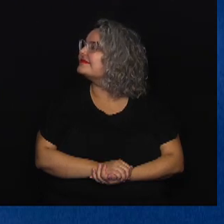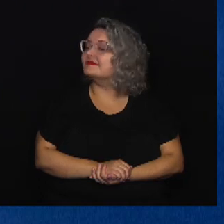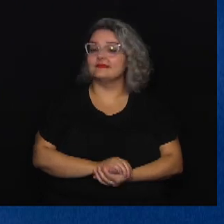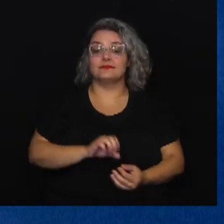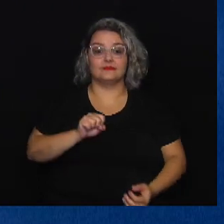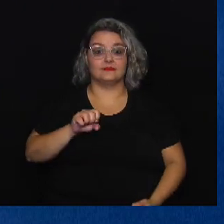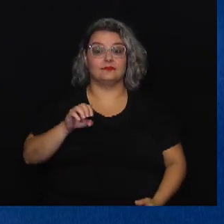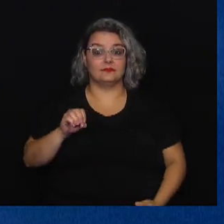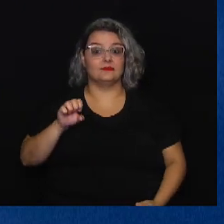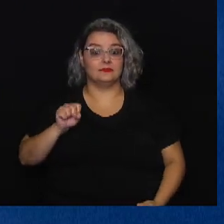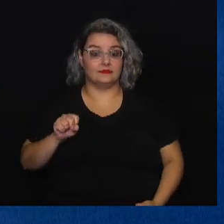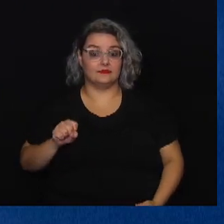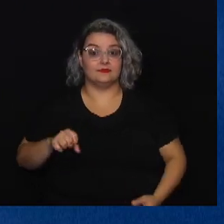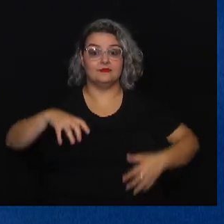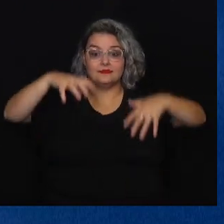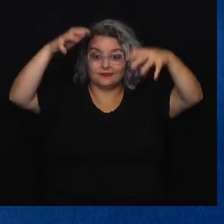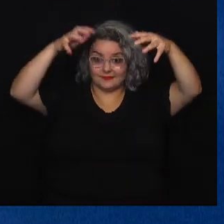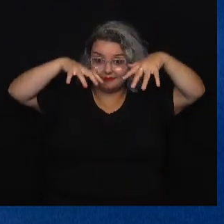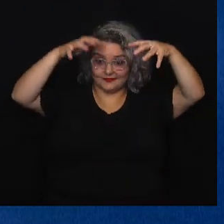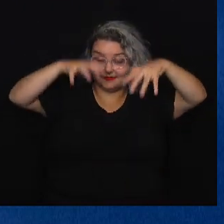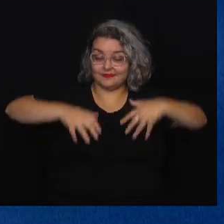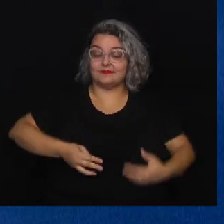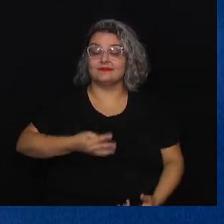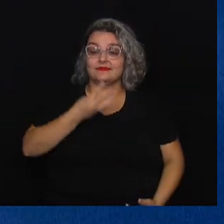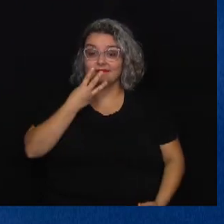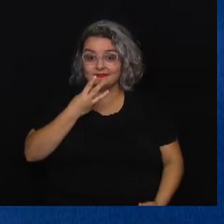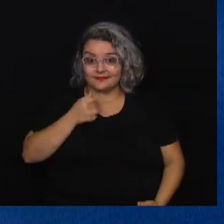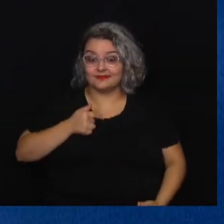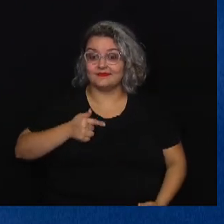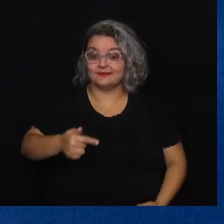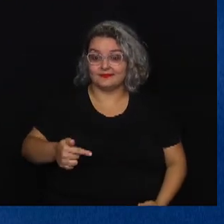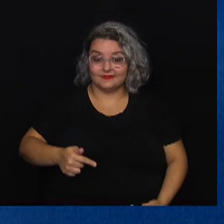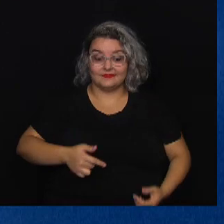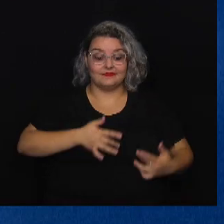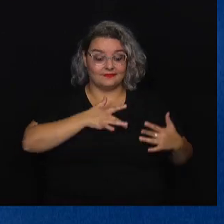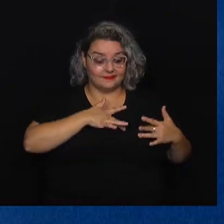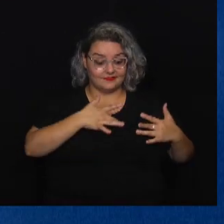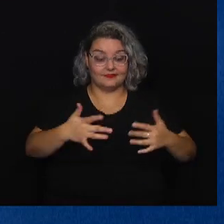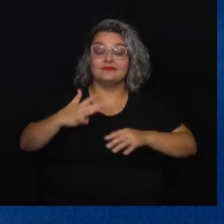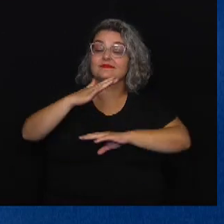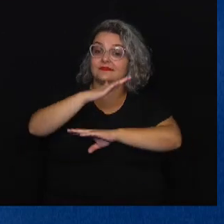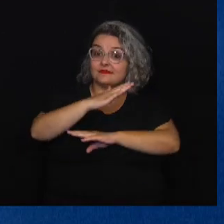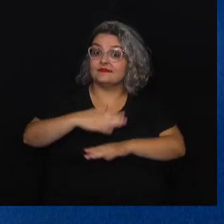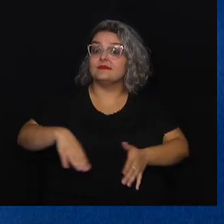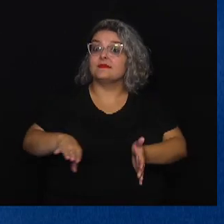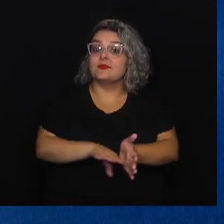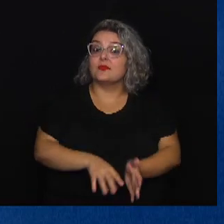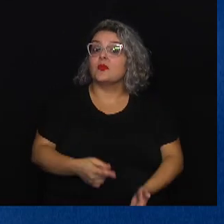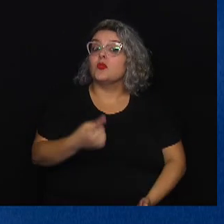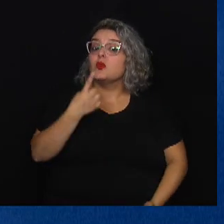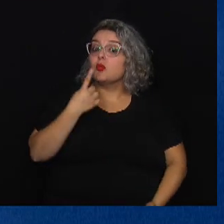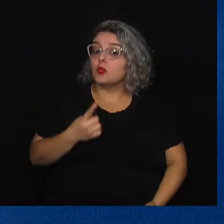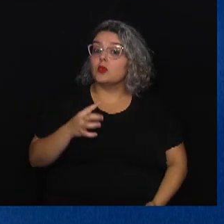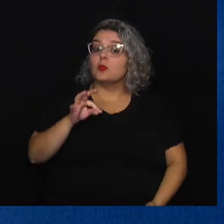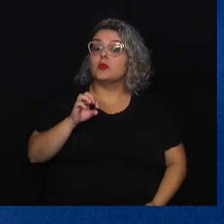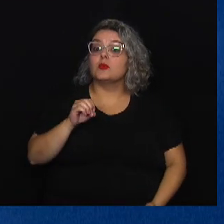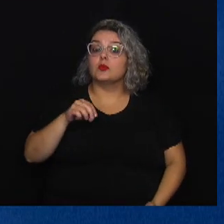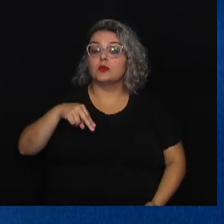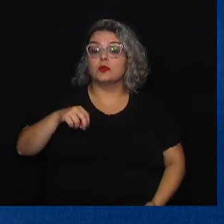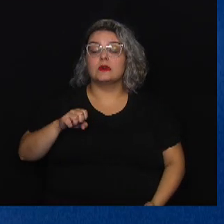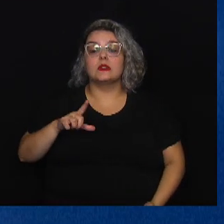SOS Chuvas. Em 3 semanas, doações na Câmara de Campinas chegam a 1,5 toneladas.